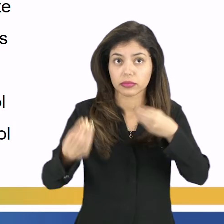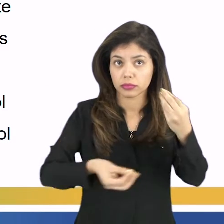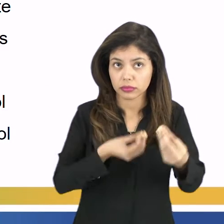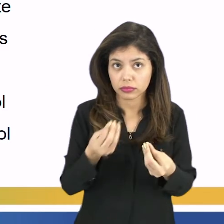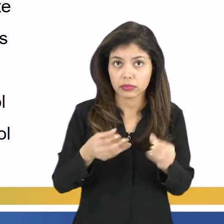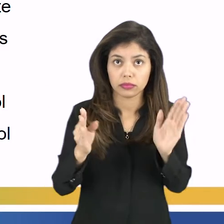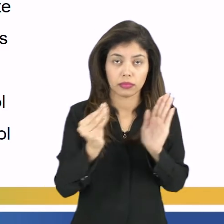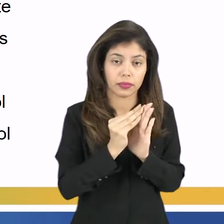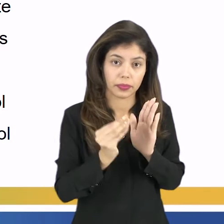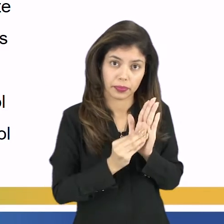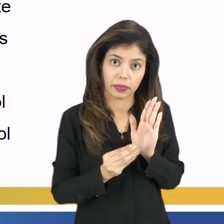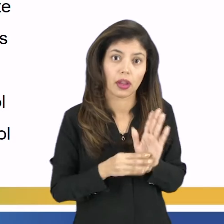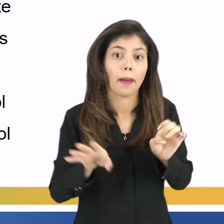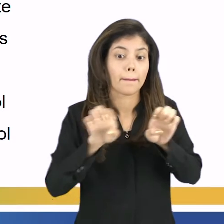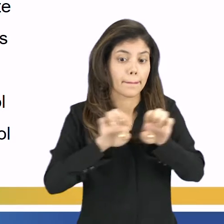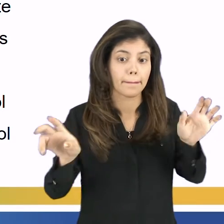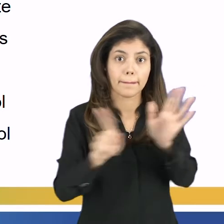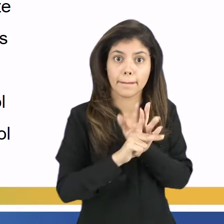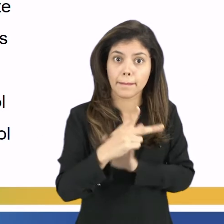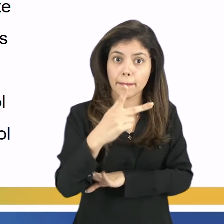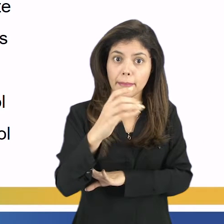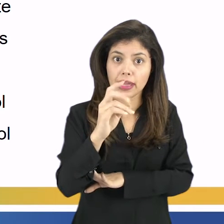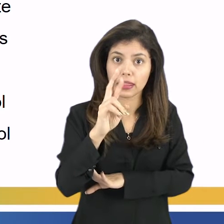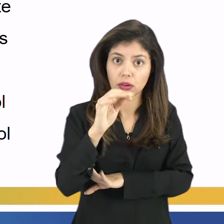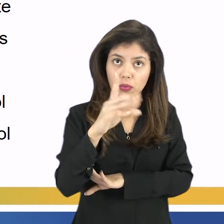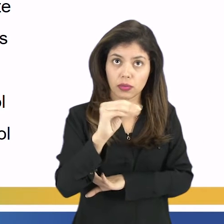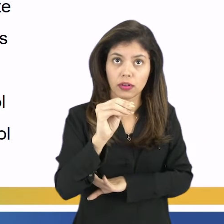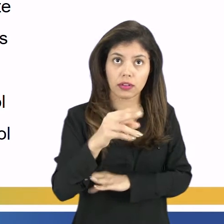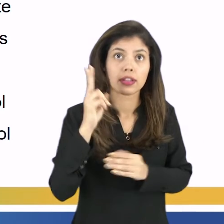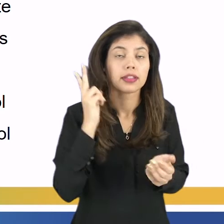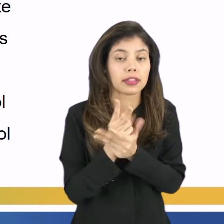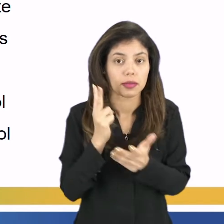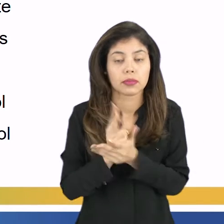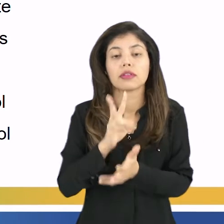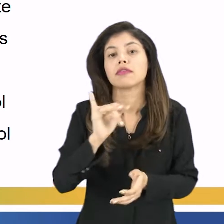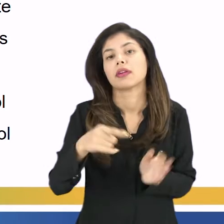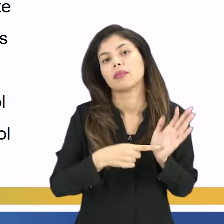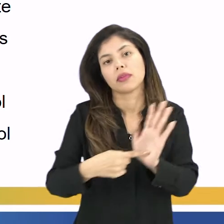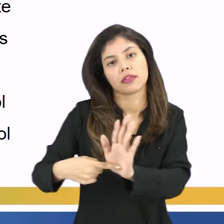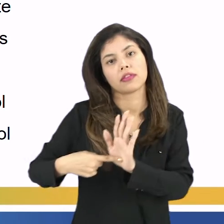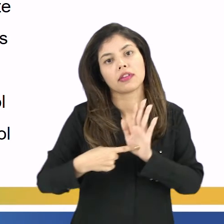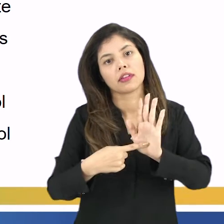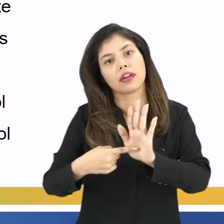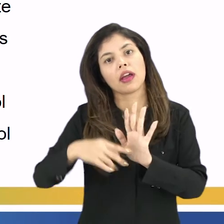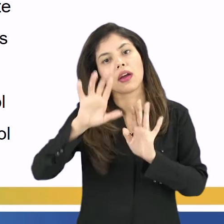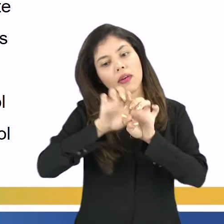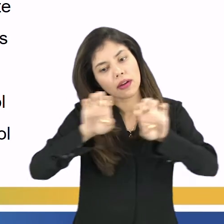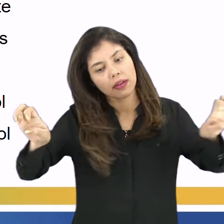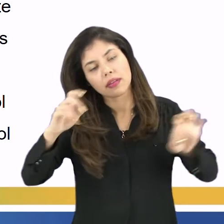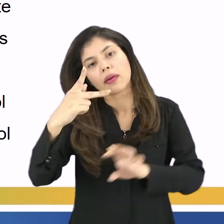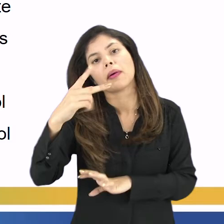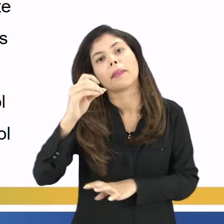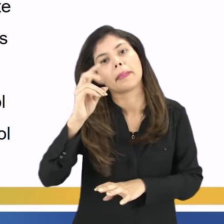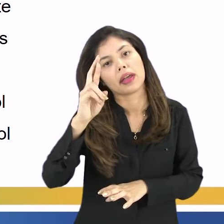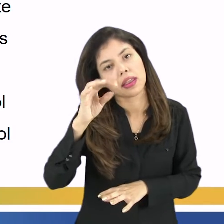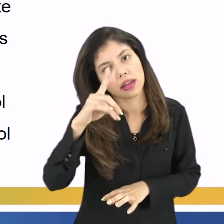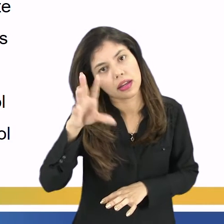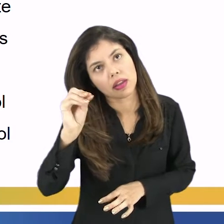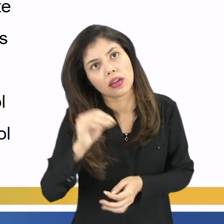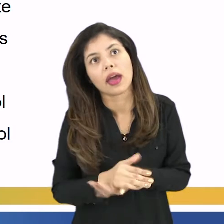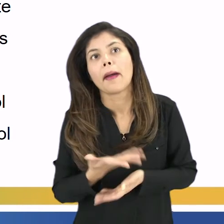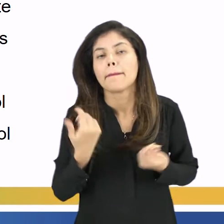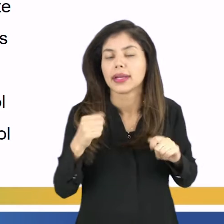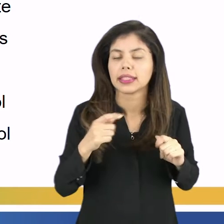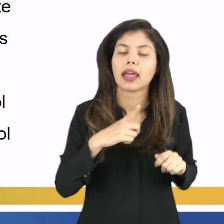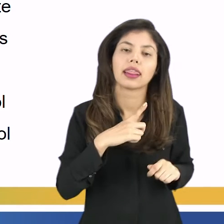modo que eu obtenha a equação padrão. E isso, pessoal, a questão sempre vai fazer ela vai te dar uma equação padrão, que é a equação que ela